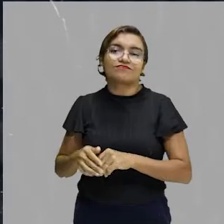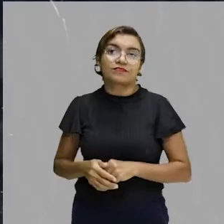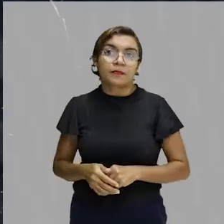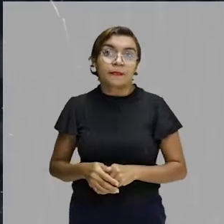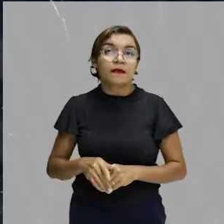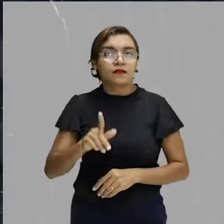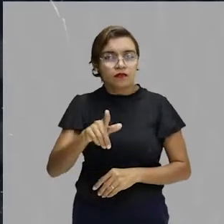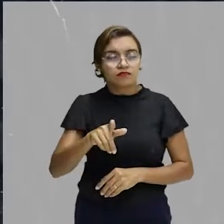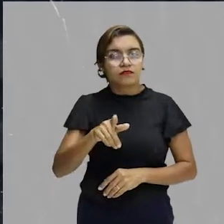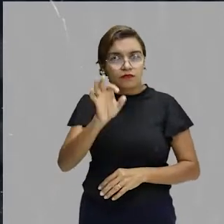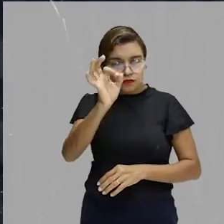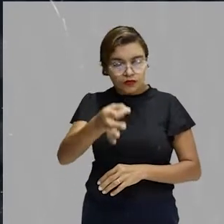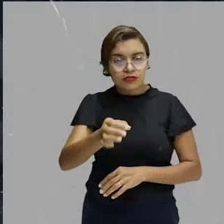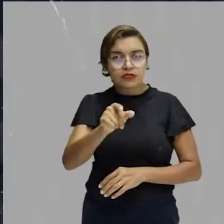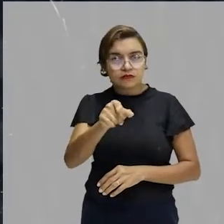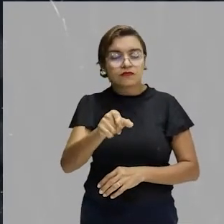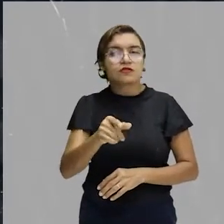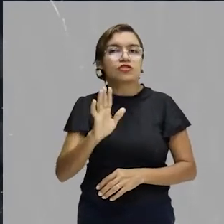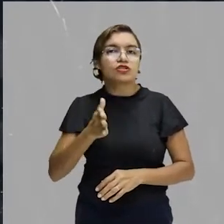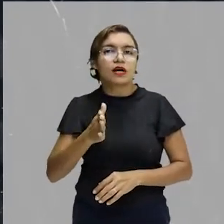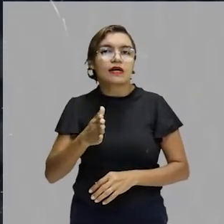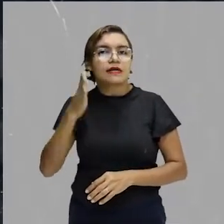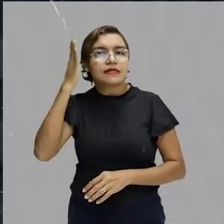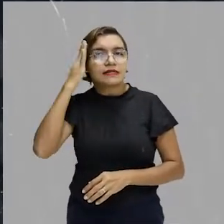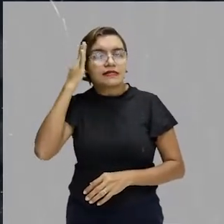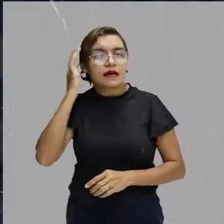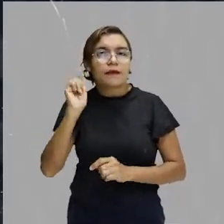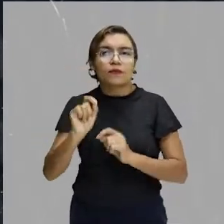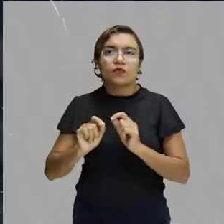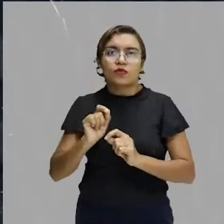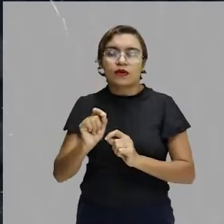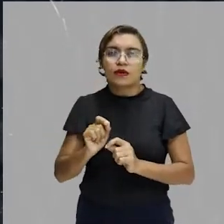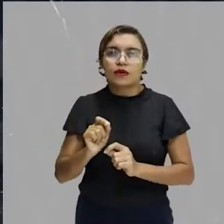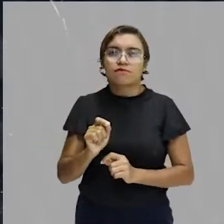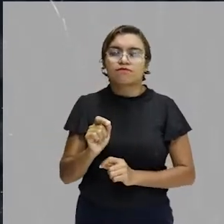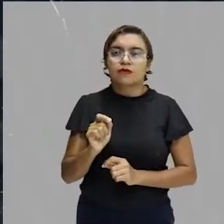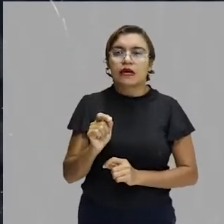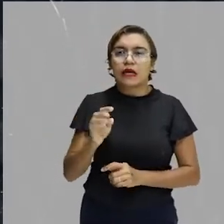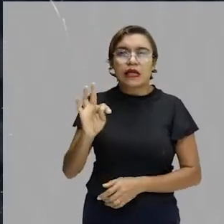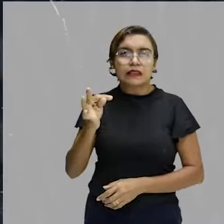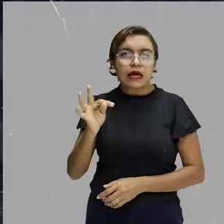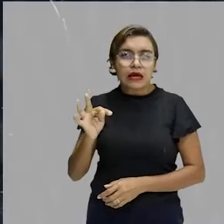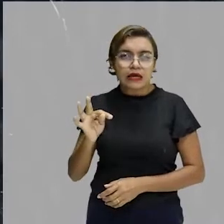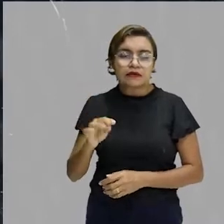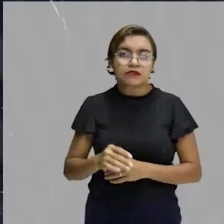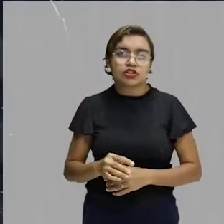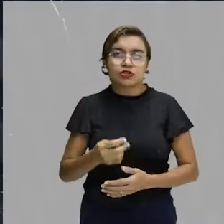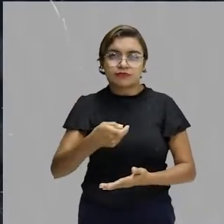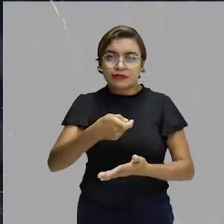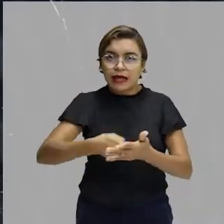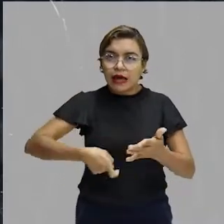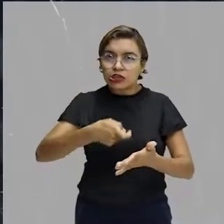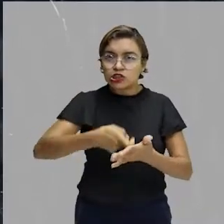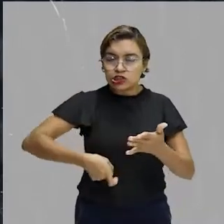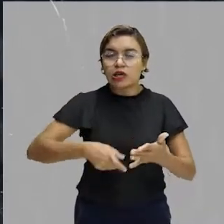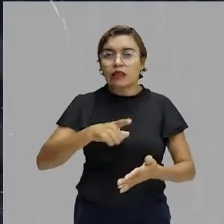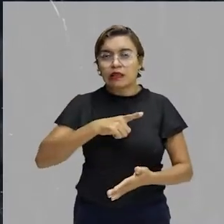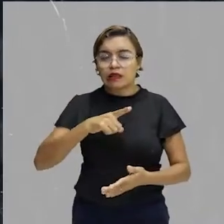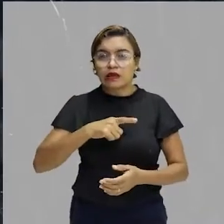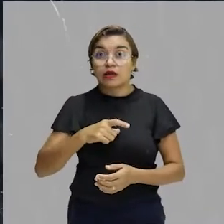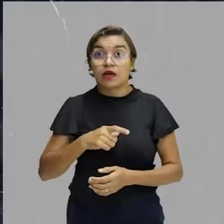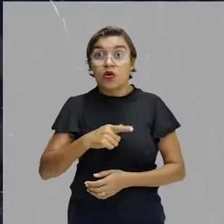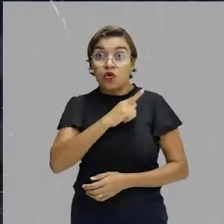Com certeza tu já deve ter ouvido falar bem aí nas chamadas bandeiras tarifárias, né? O que é isso, Marcos? Nada mais do que o